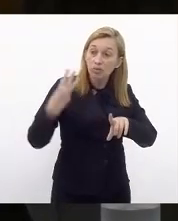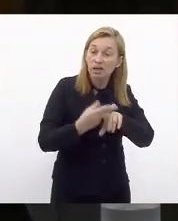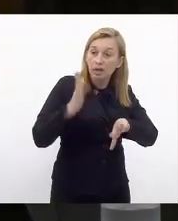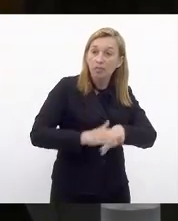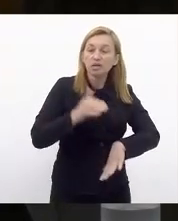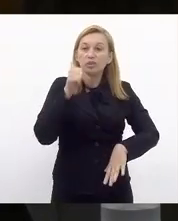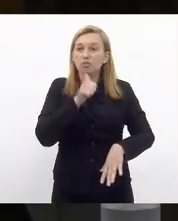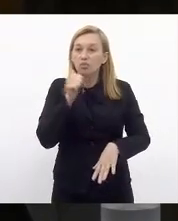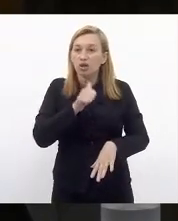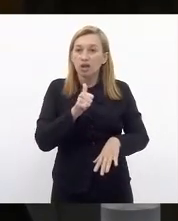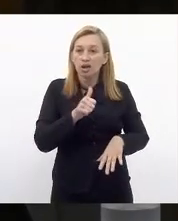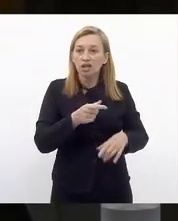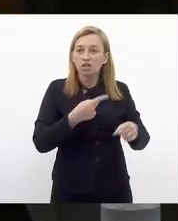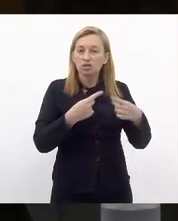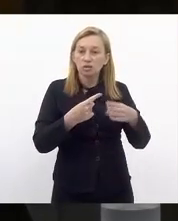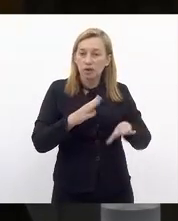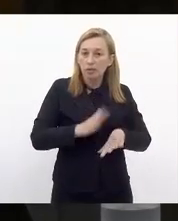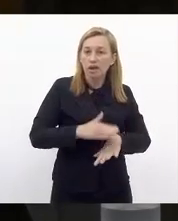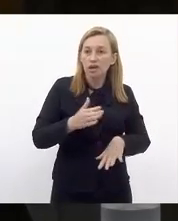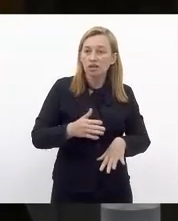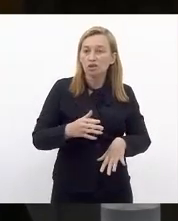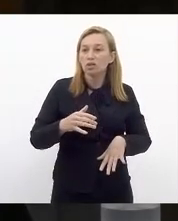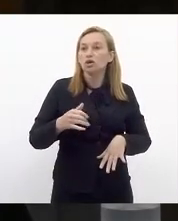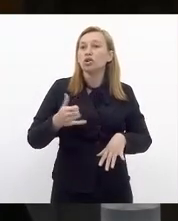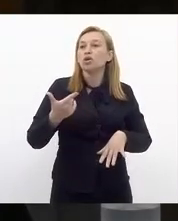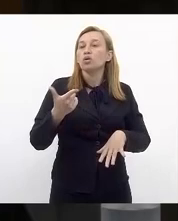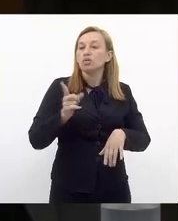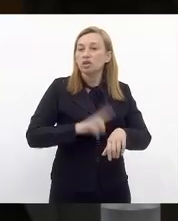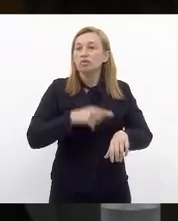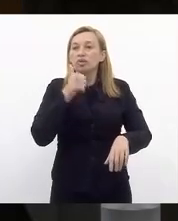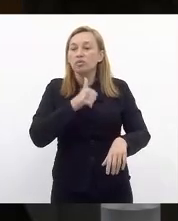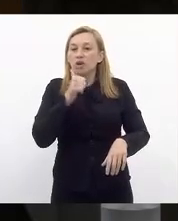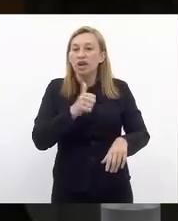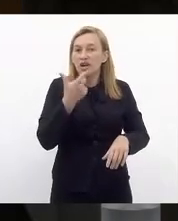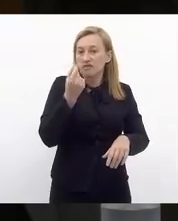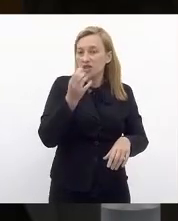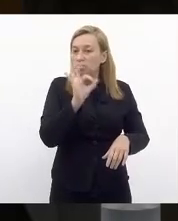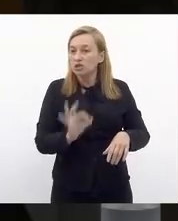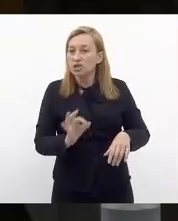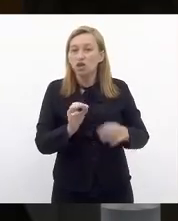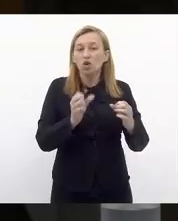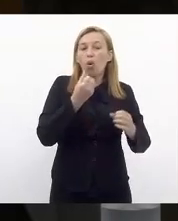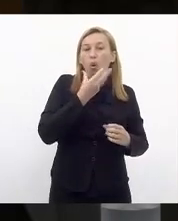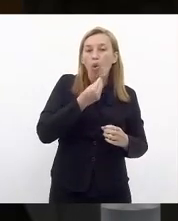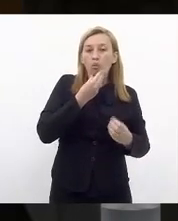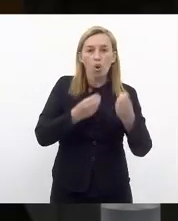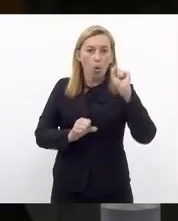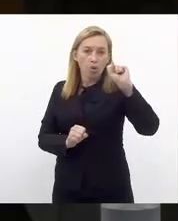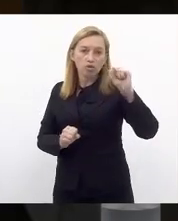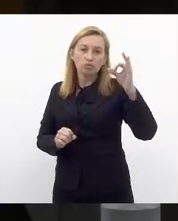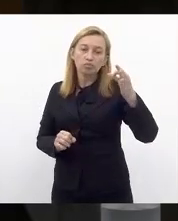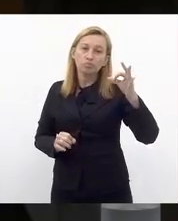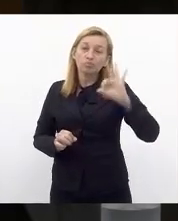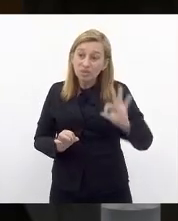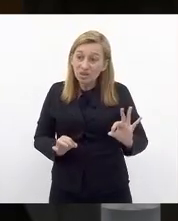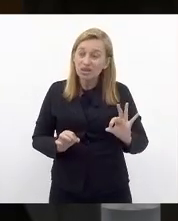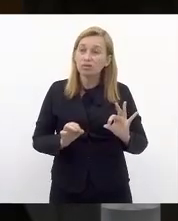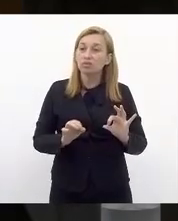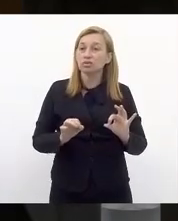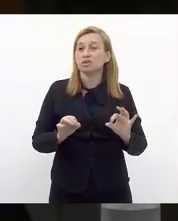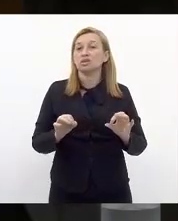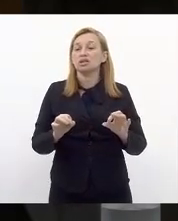distorção enorme você tá aumentando o tempo das mulheres em vinte por cento e o dos homens em oito por cento é uma distorção